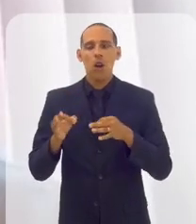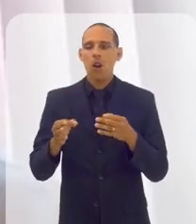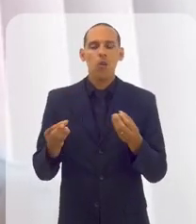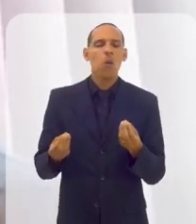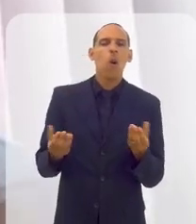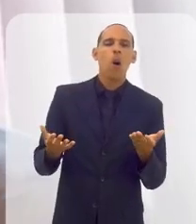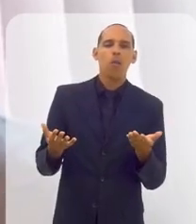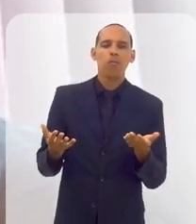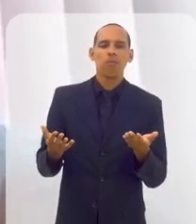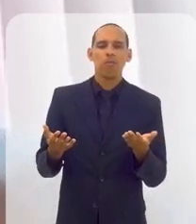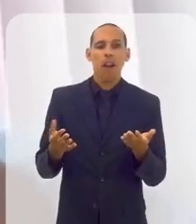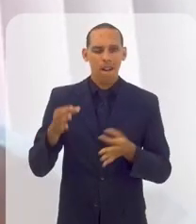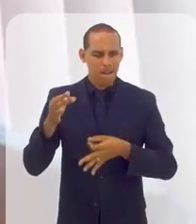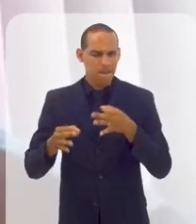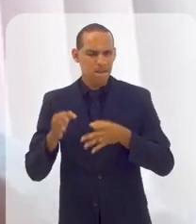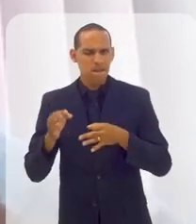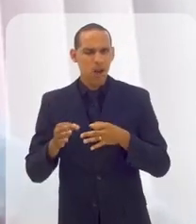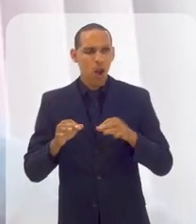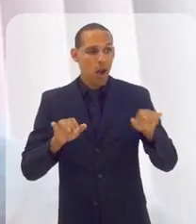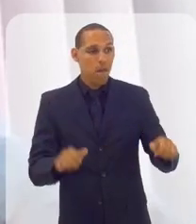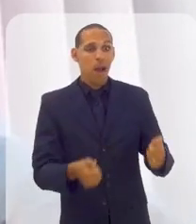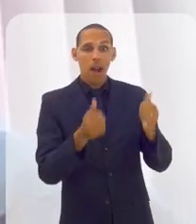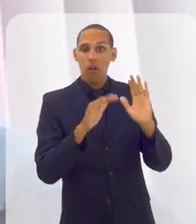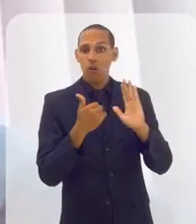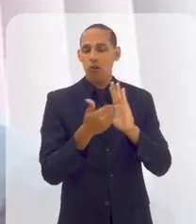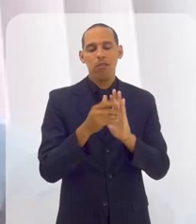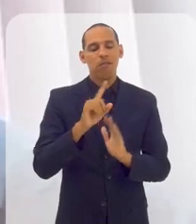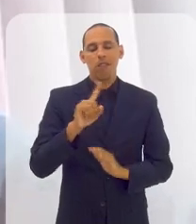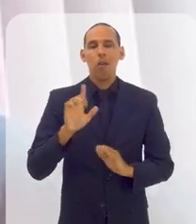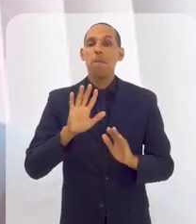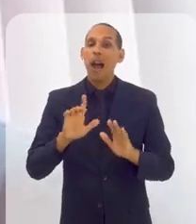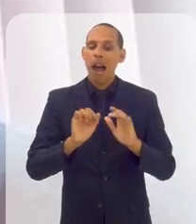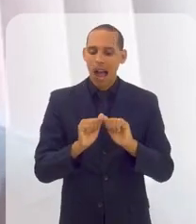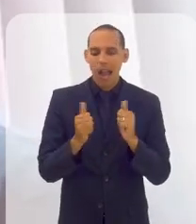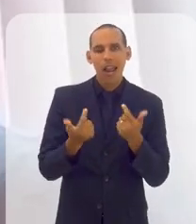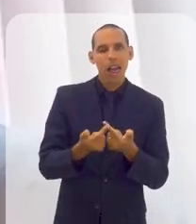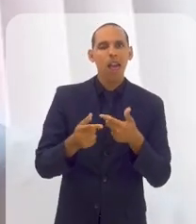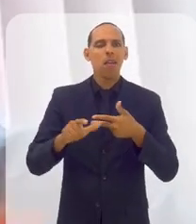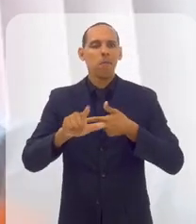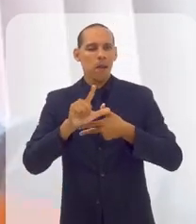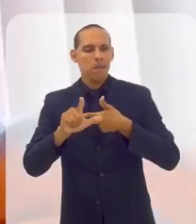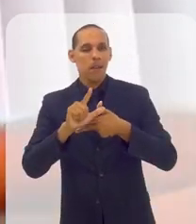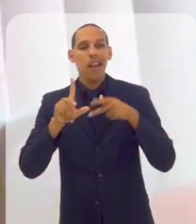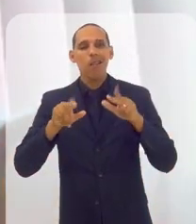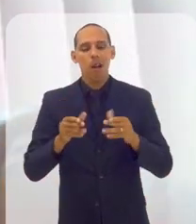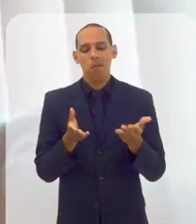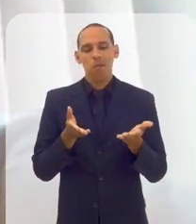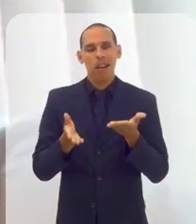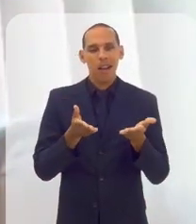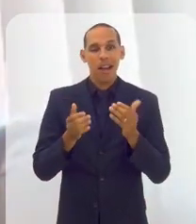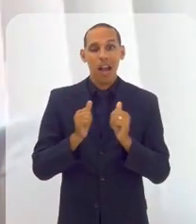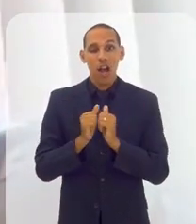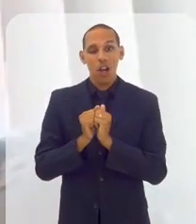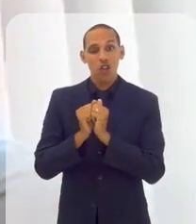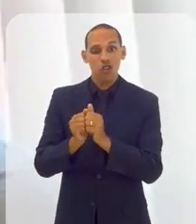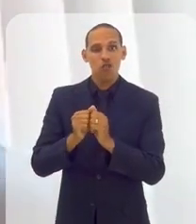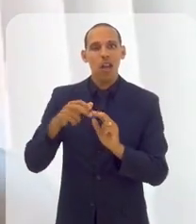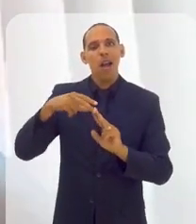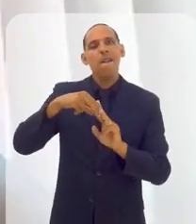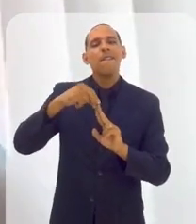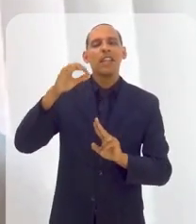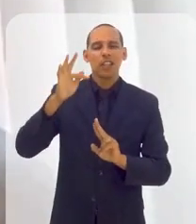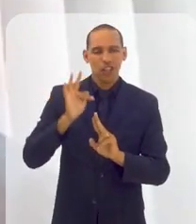o Fórum dá ao Rio de Janeiro? Não é que ele, a priori, tome decisão nenhuma, mas a Alerj, o Poder Legislativo, assumiu um papel de mediador, de